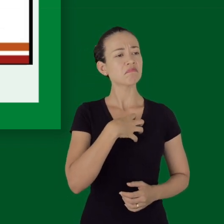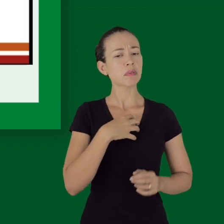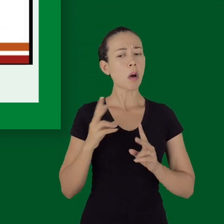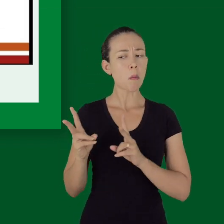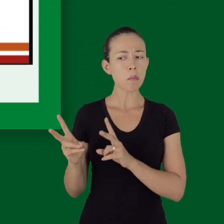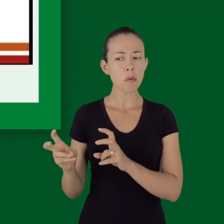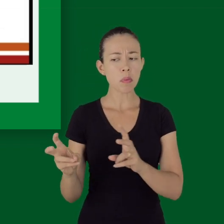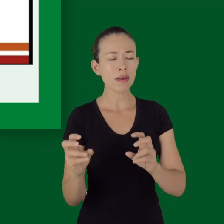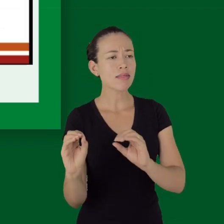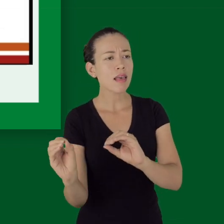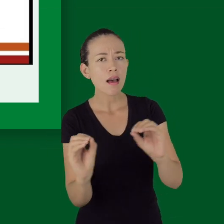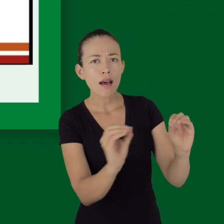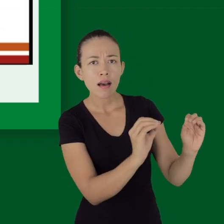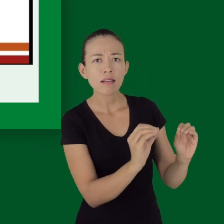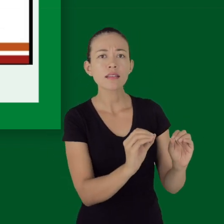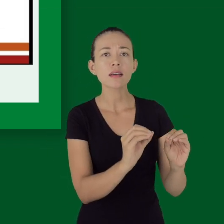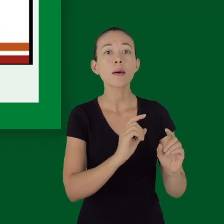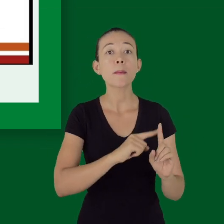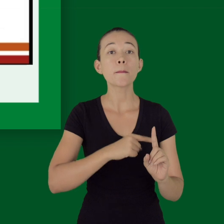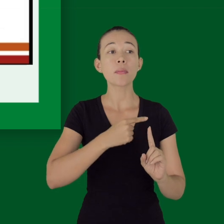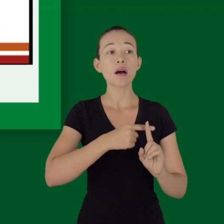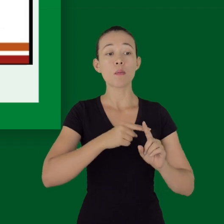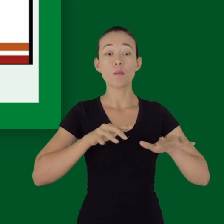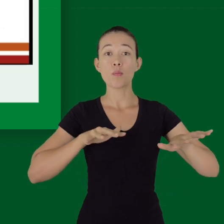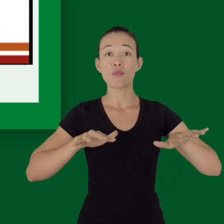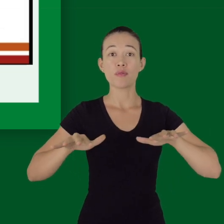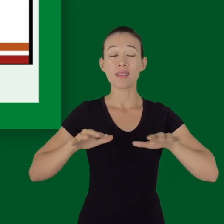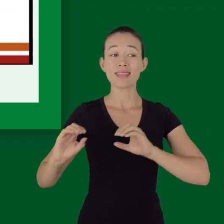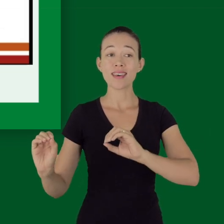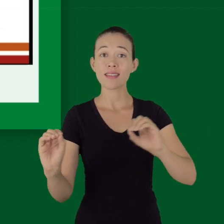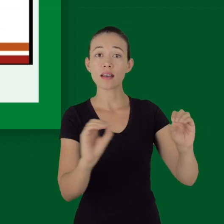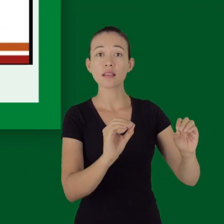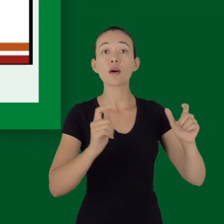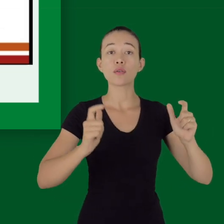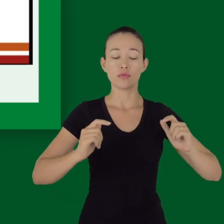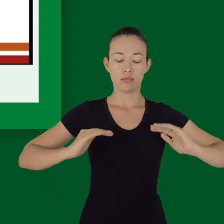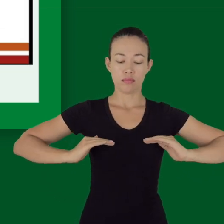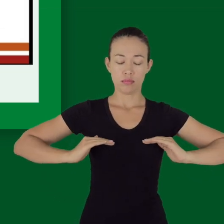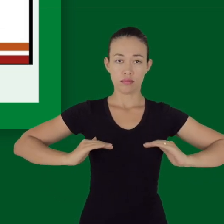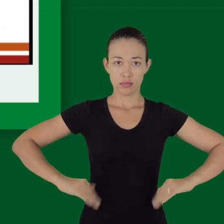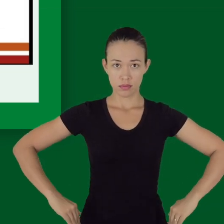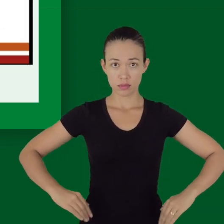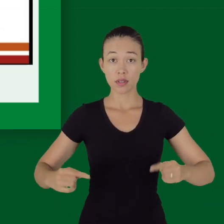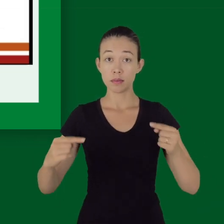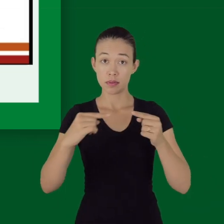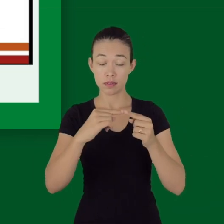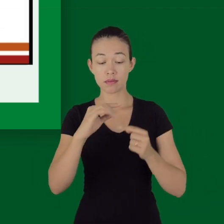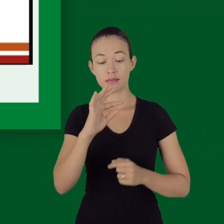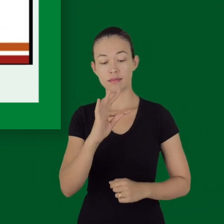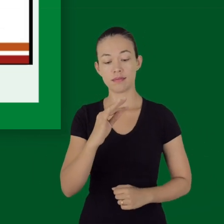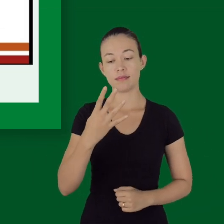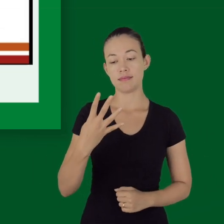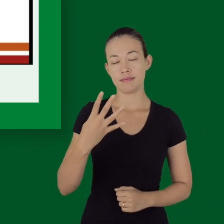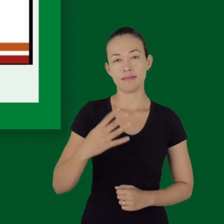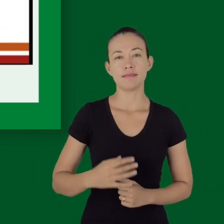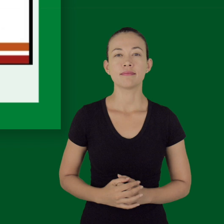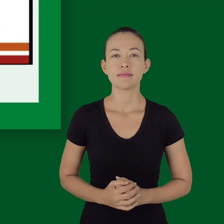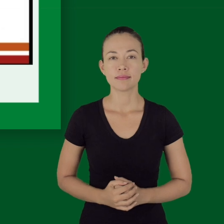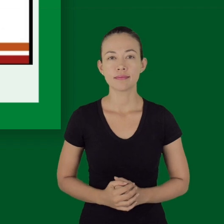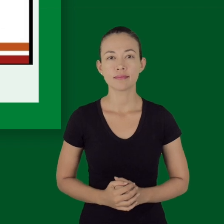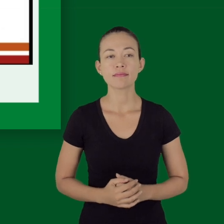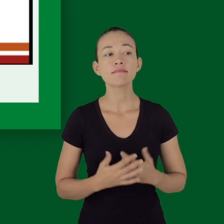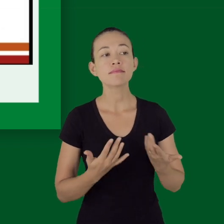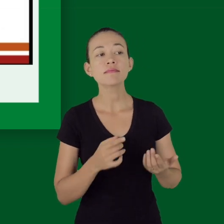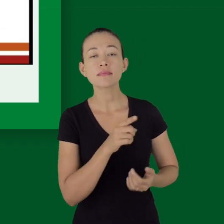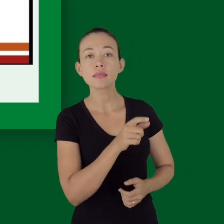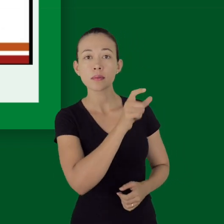tem percepção sensório-motora a nível de umbigo para baixo. Eu estou lidando com uma lesão a nível de